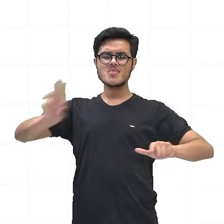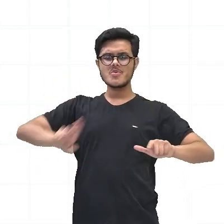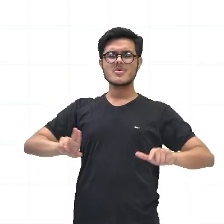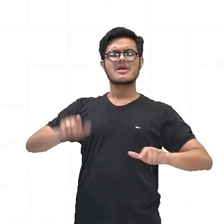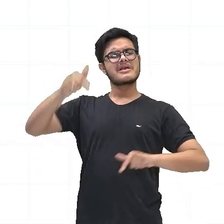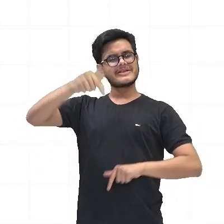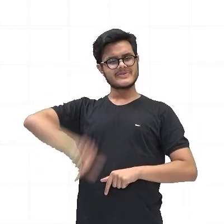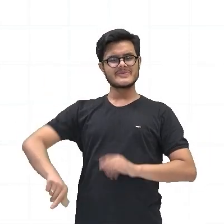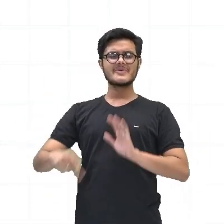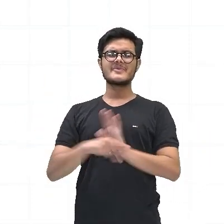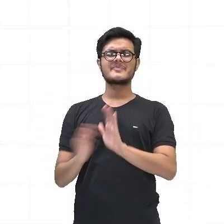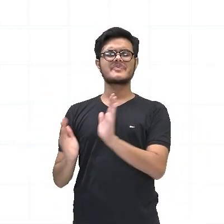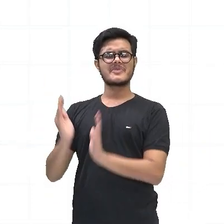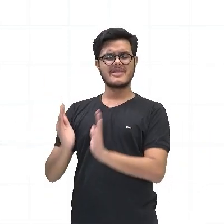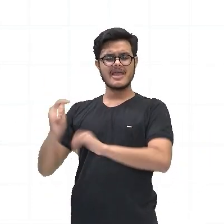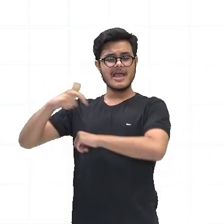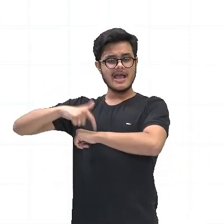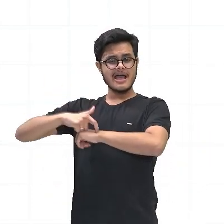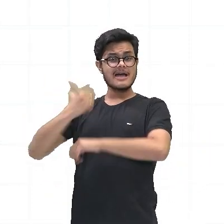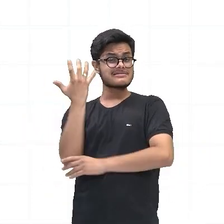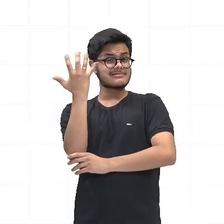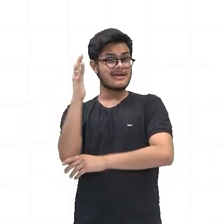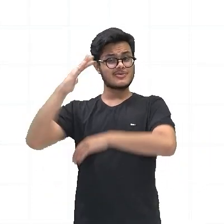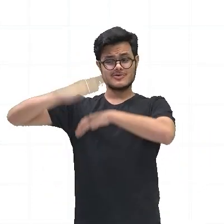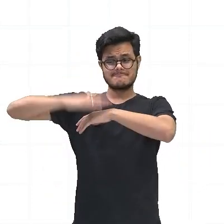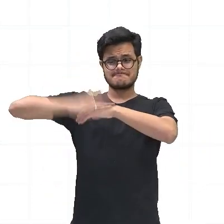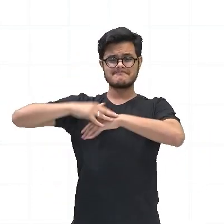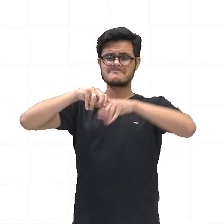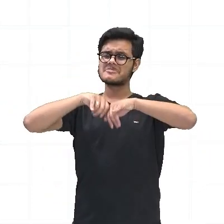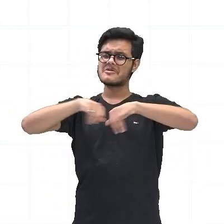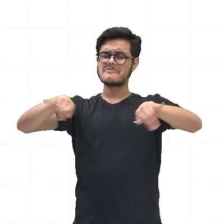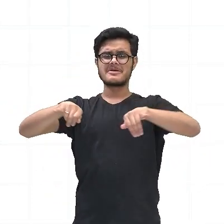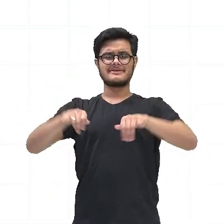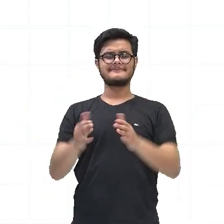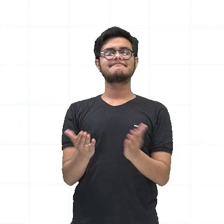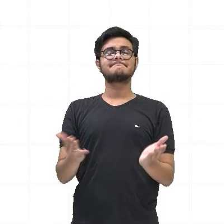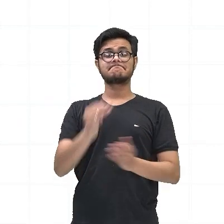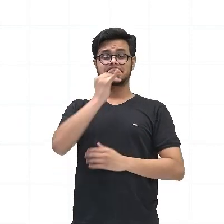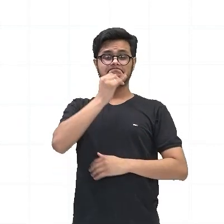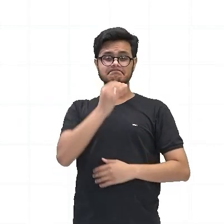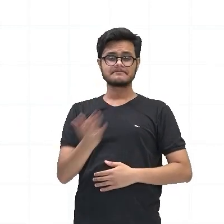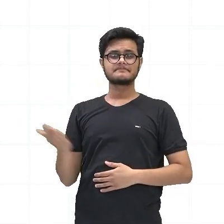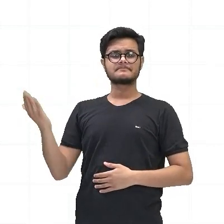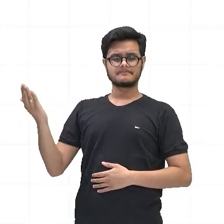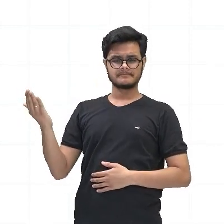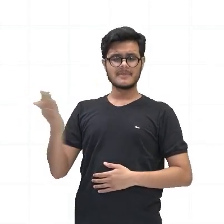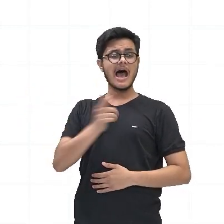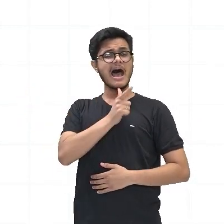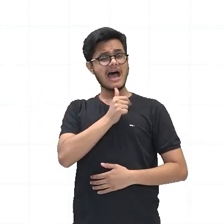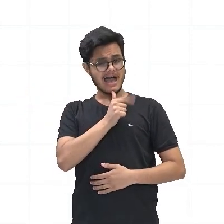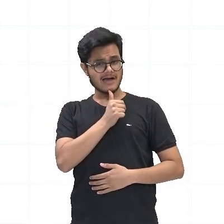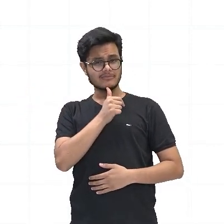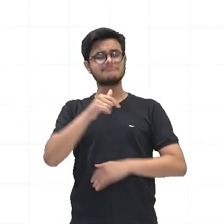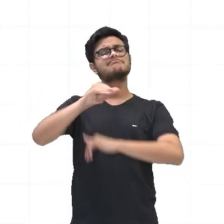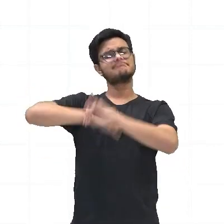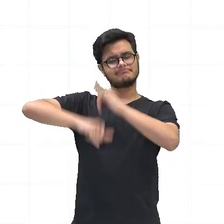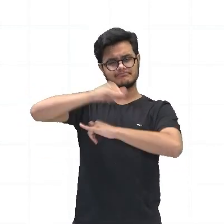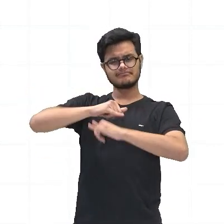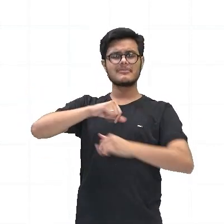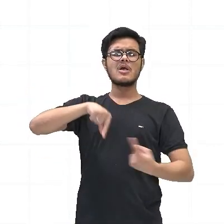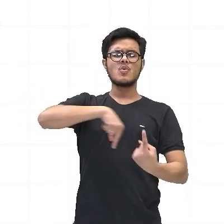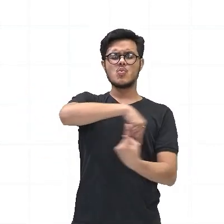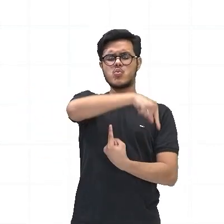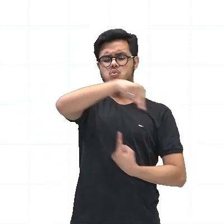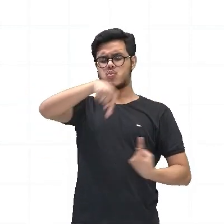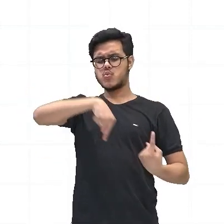espaço de tempo que a natureza oferece aí, por exemplo. Então, o primeiro exemplo que nós temos é a água. Ela pode ser utilizada como